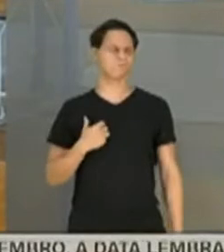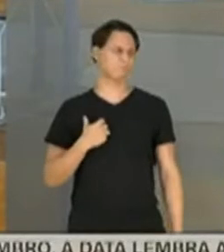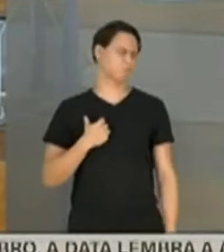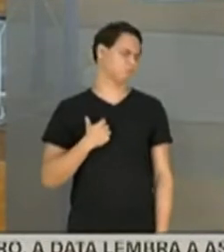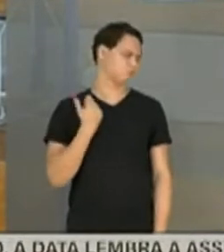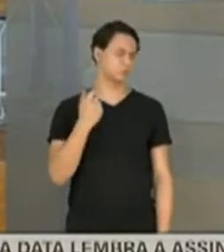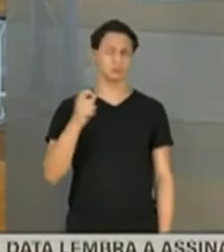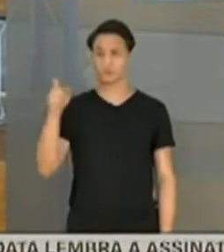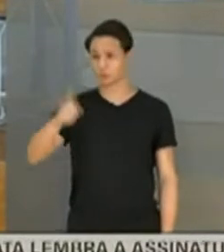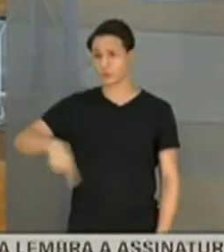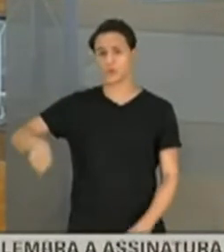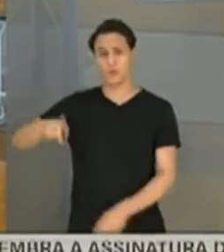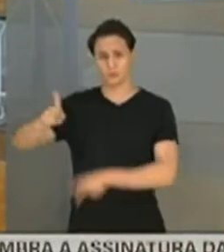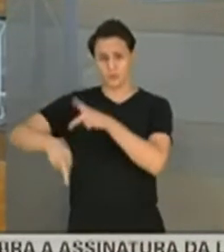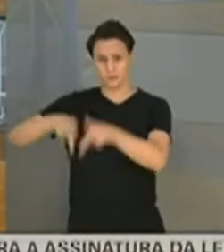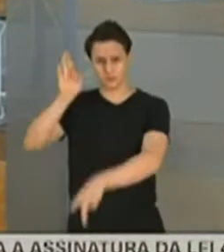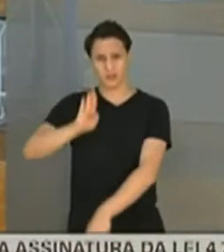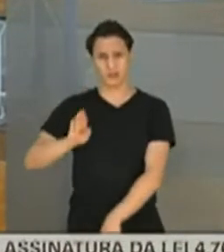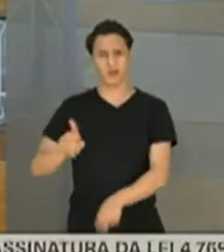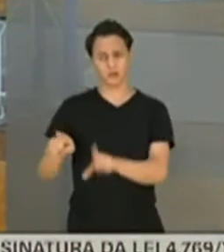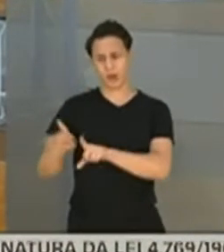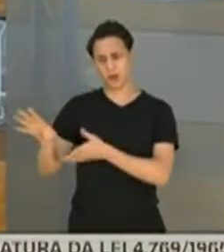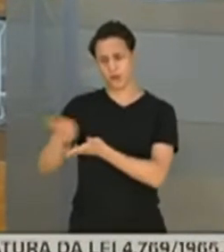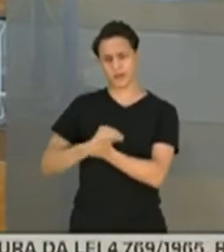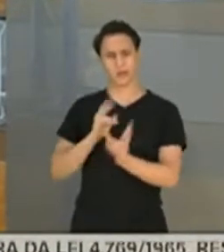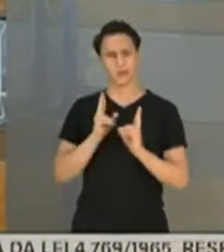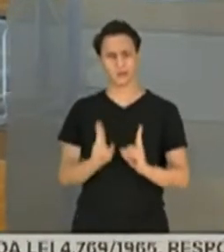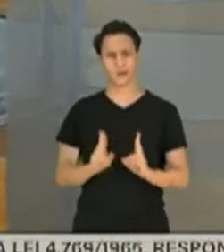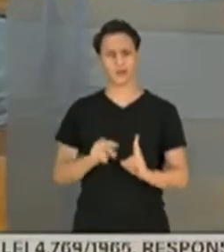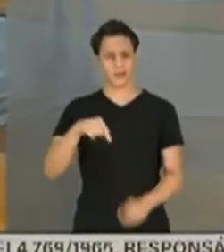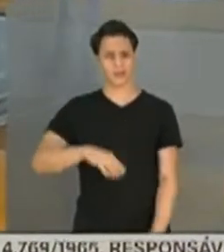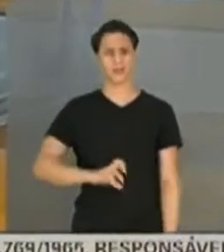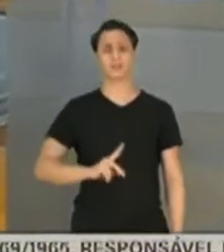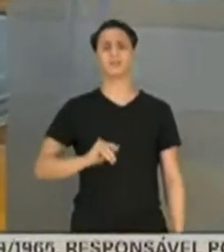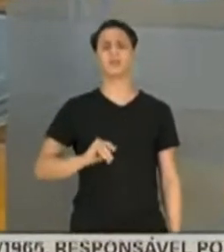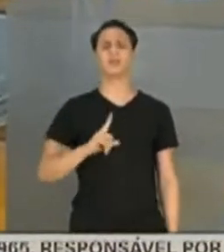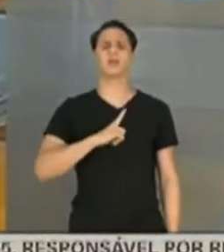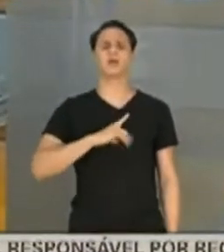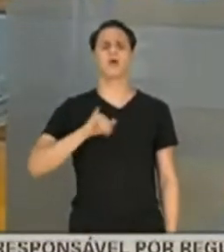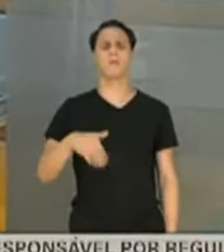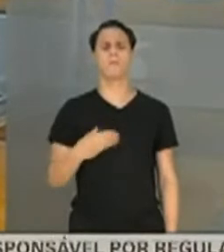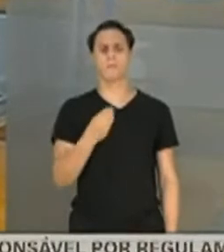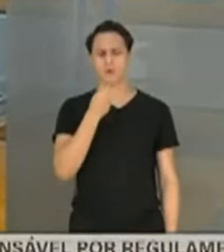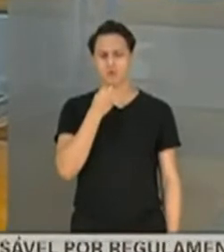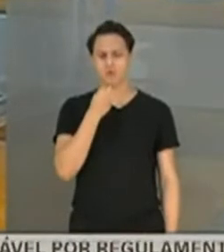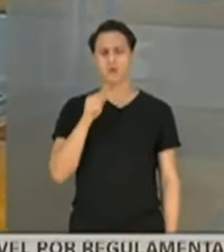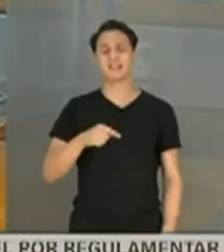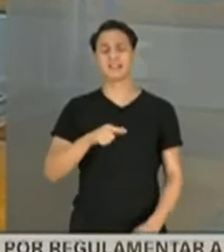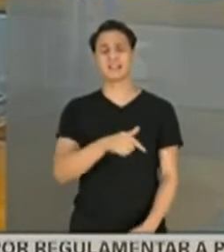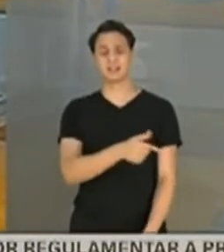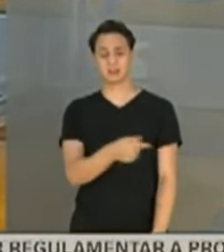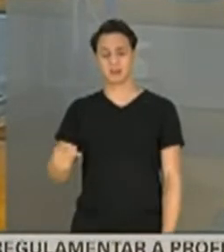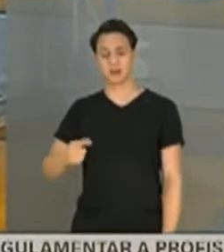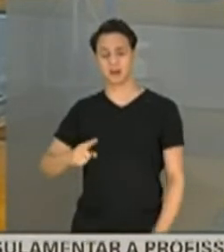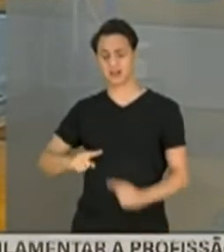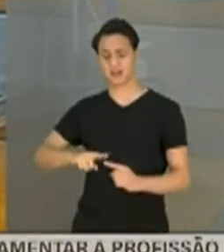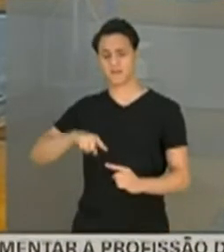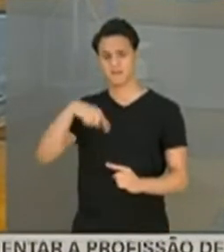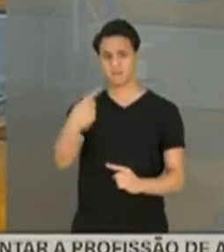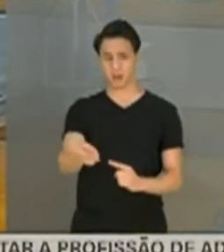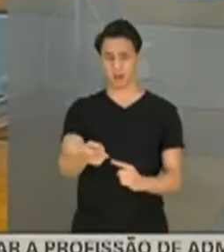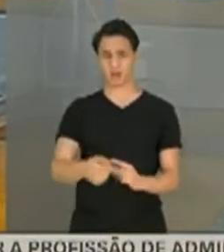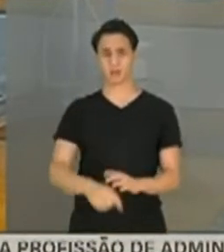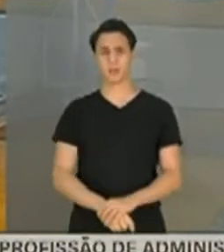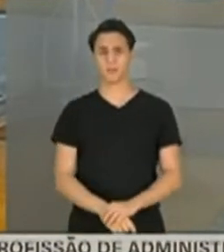sociedade brasileira também é minha. E essa CPI tem a chance de fechar na semana que vem de uma